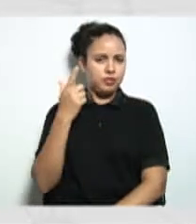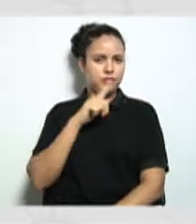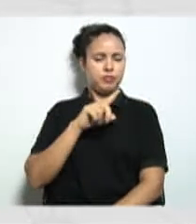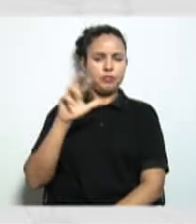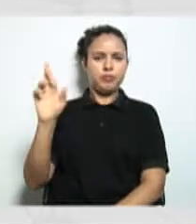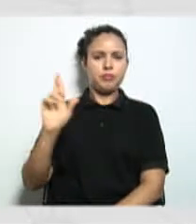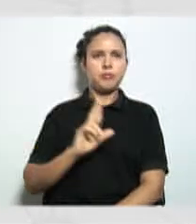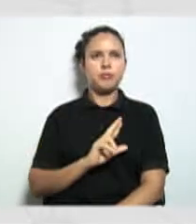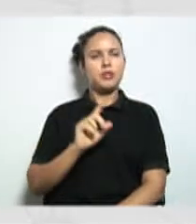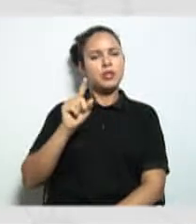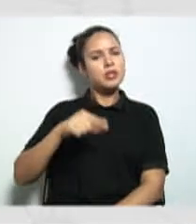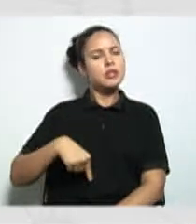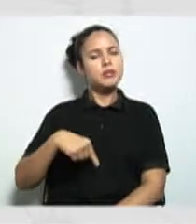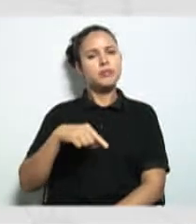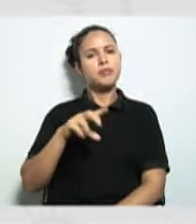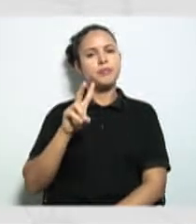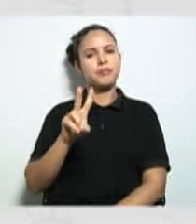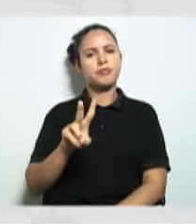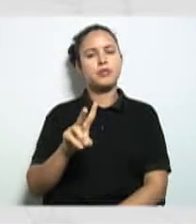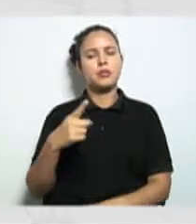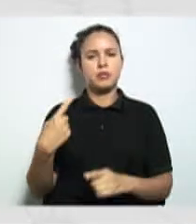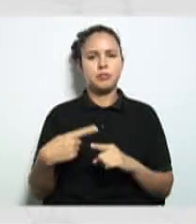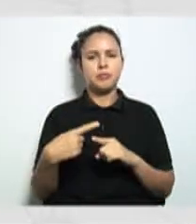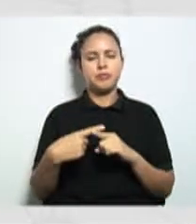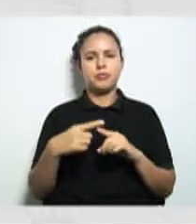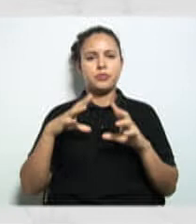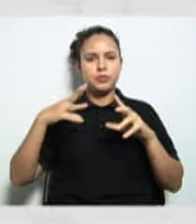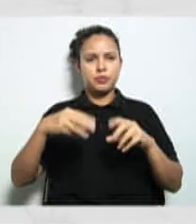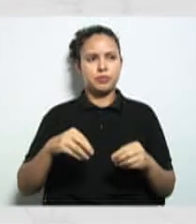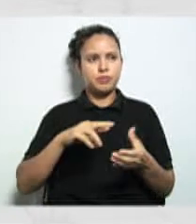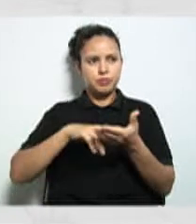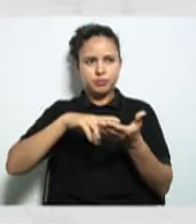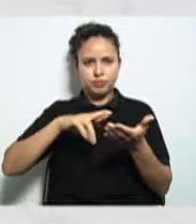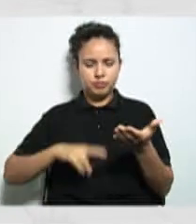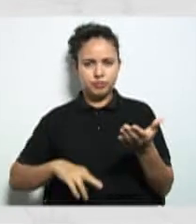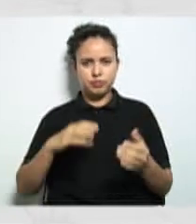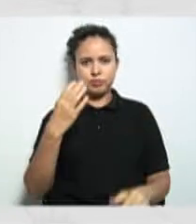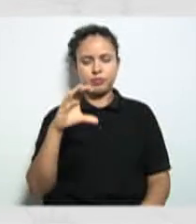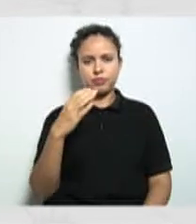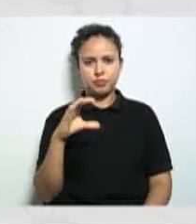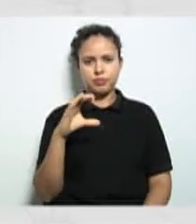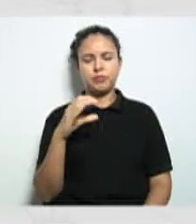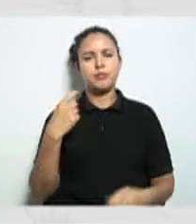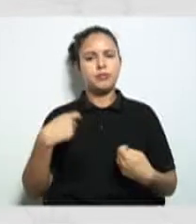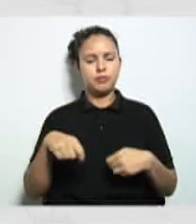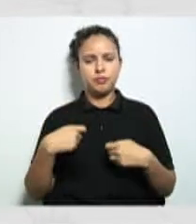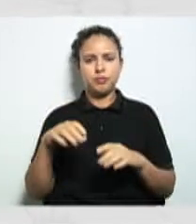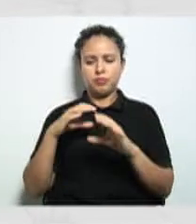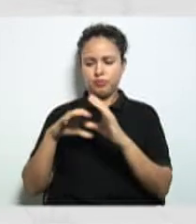É verdadeiro. Por quê? Toda a redação científica tem que ter esses elementos para comunicar